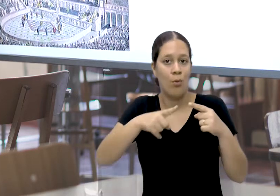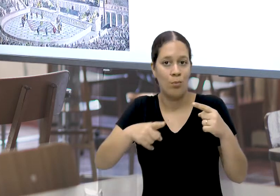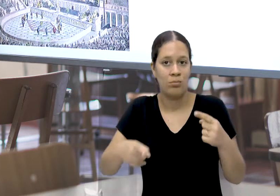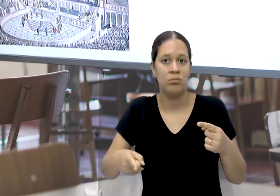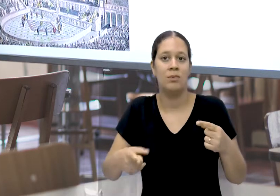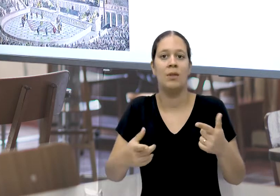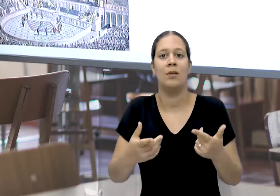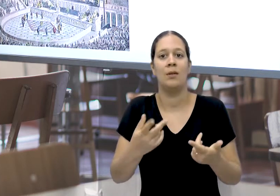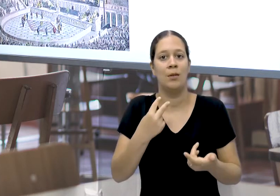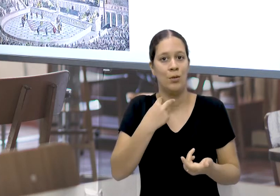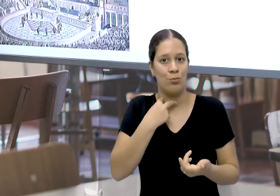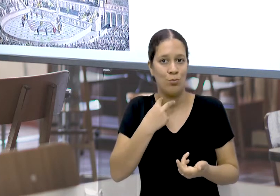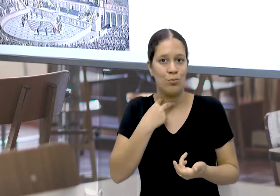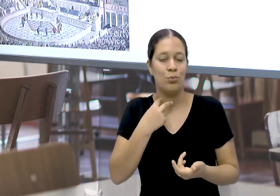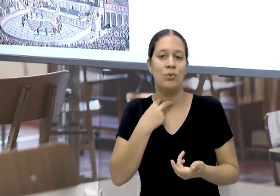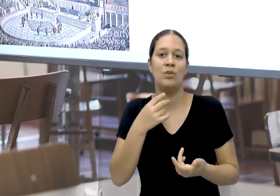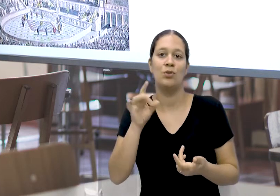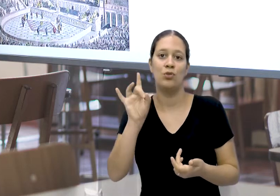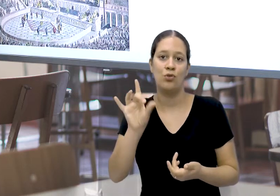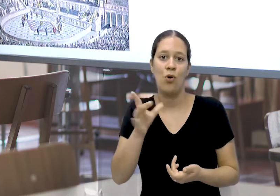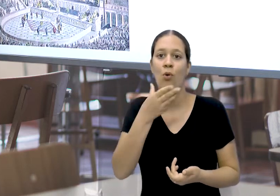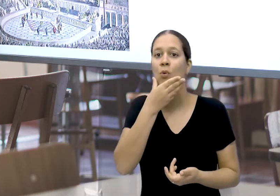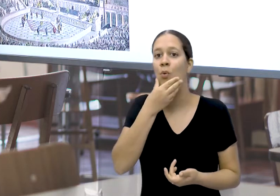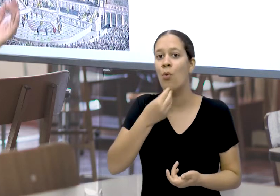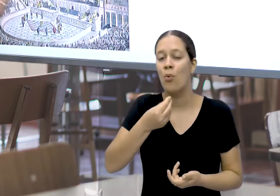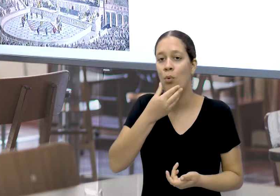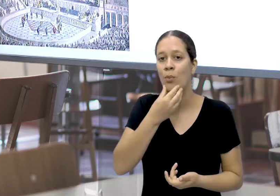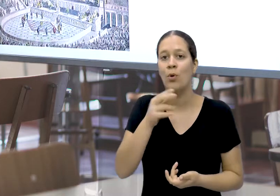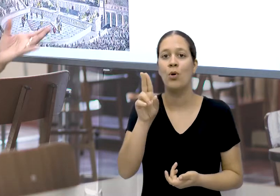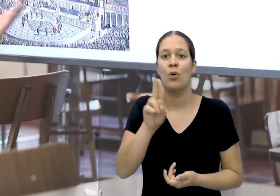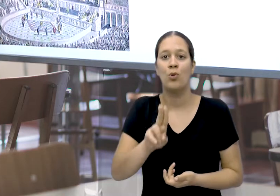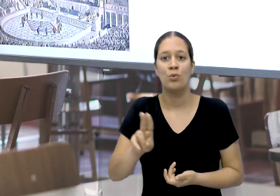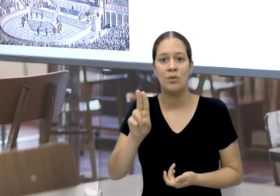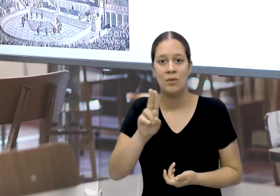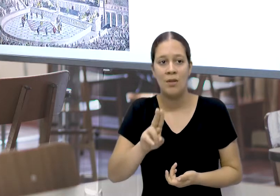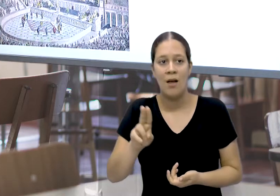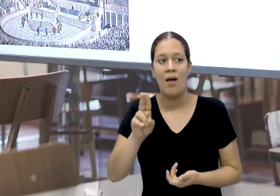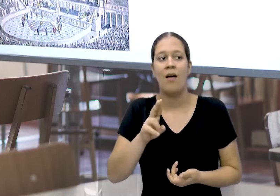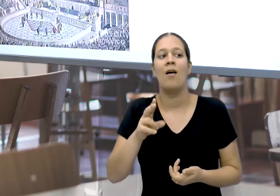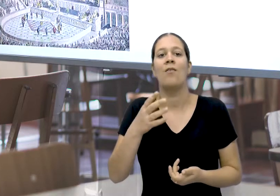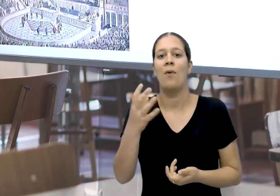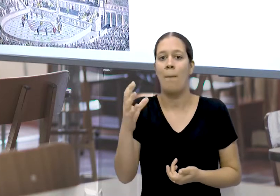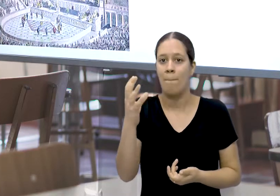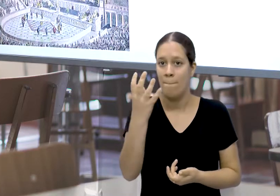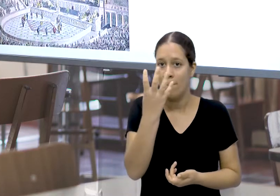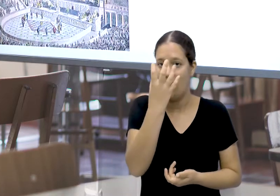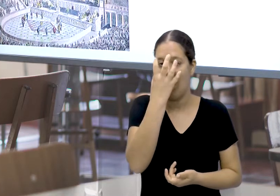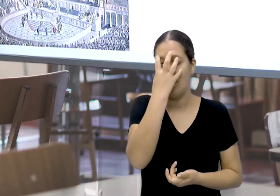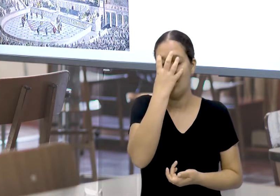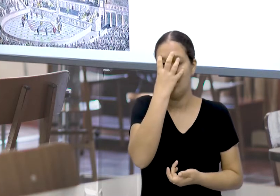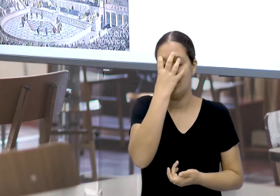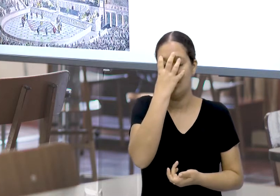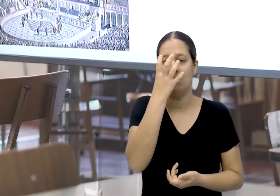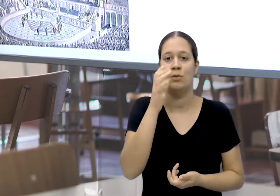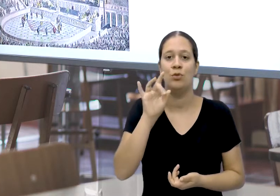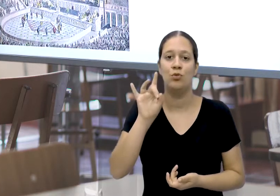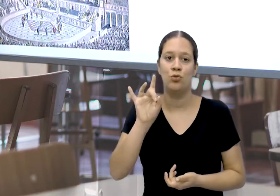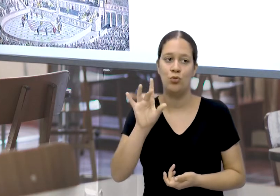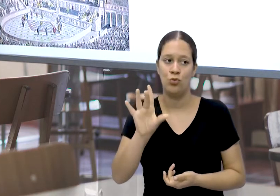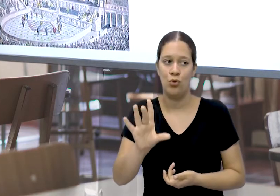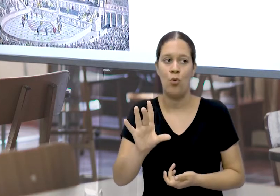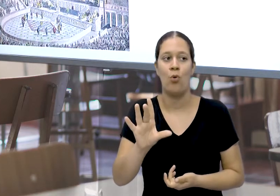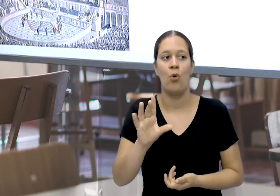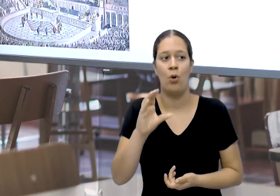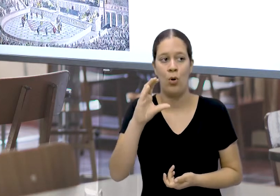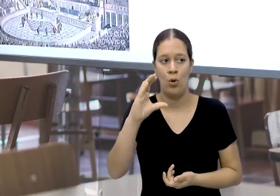Comos. Comédia vem disso. Nesses eventos grandiosos, eram normalmente celebrações,